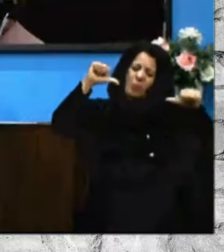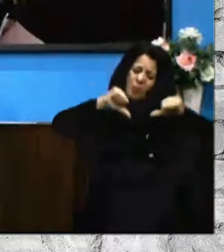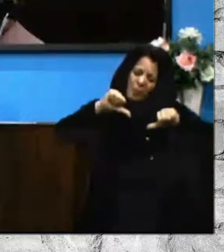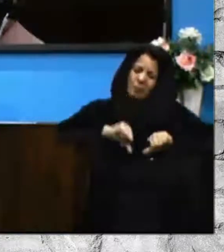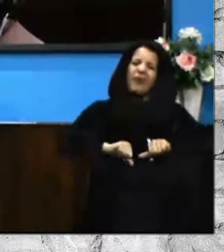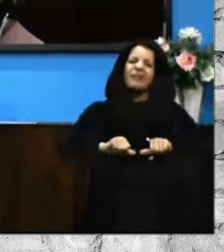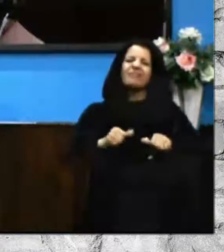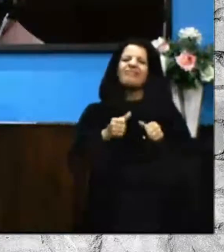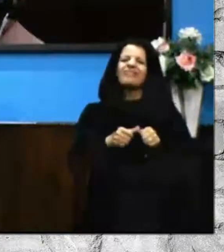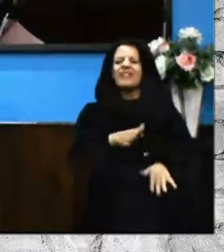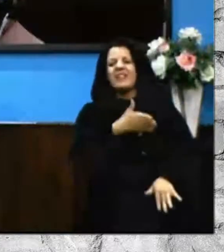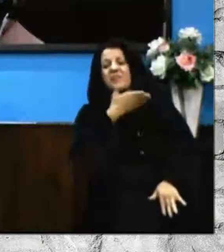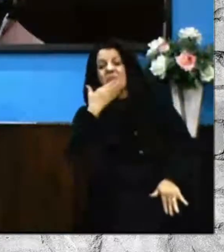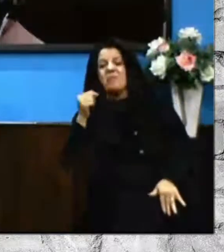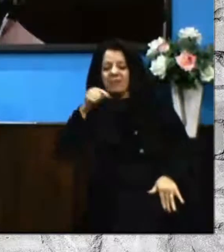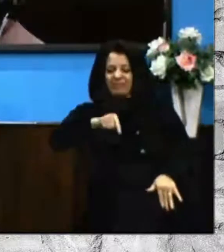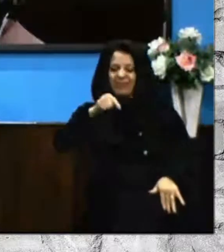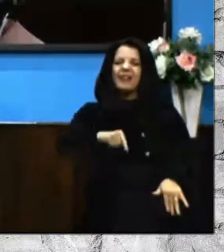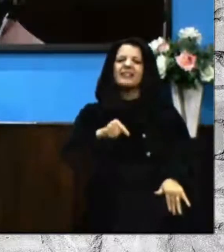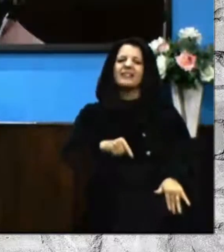melhores, aqui